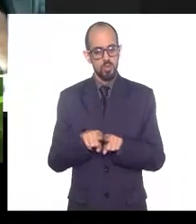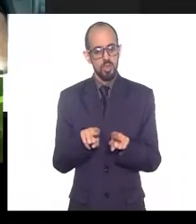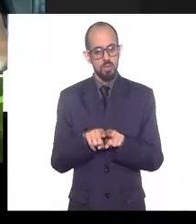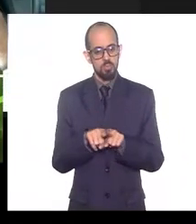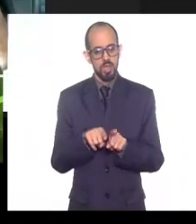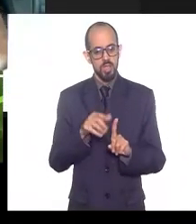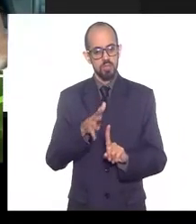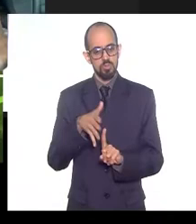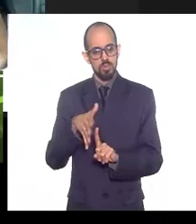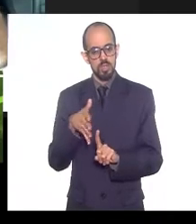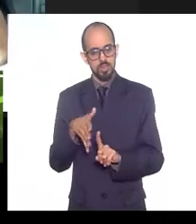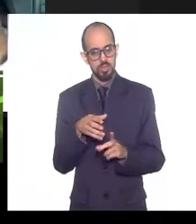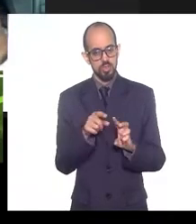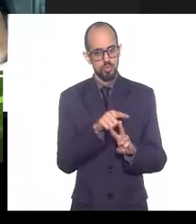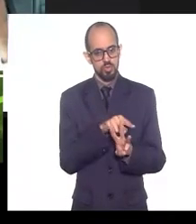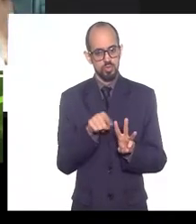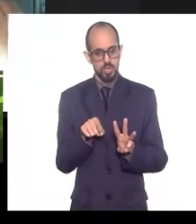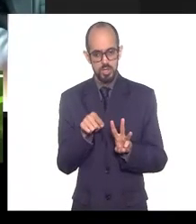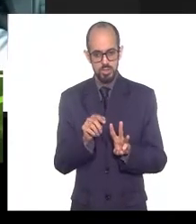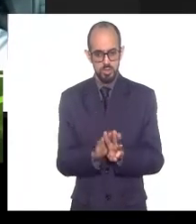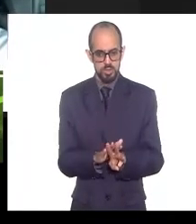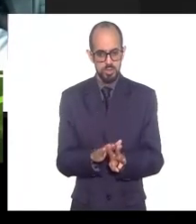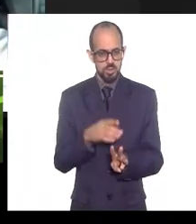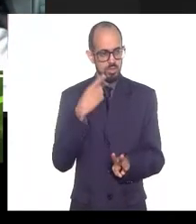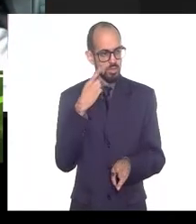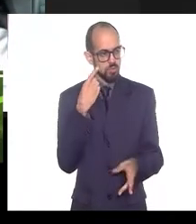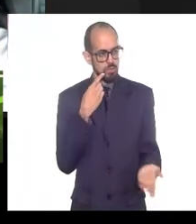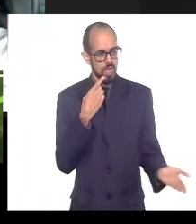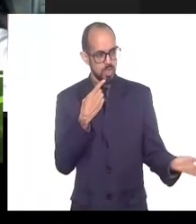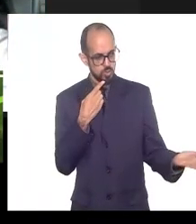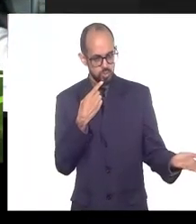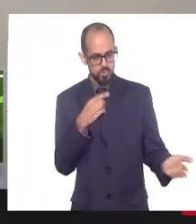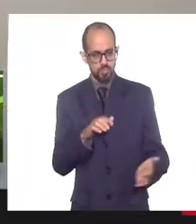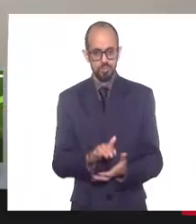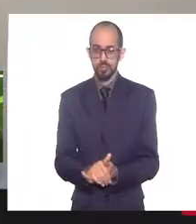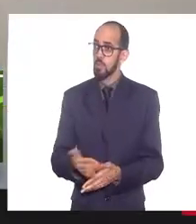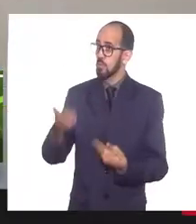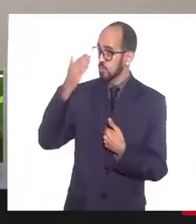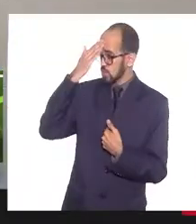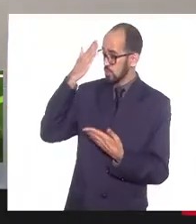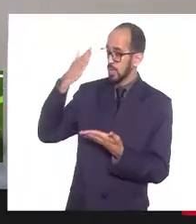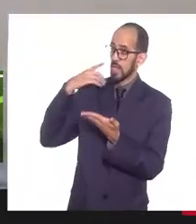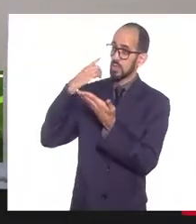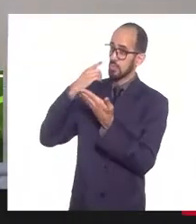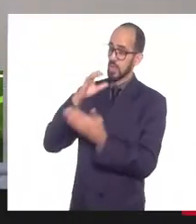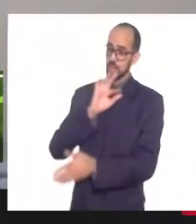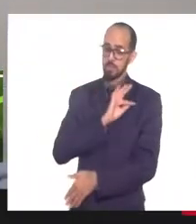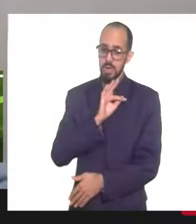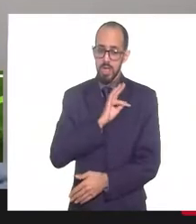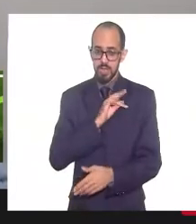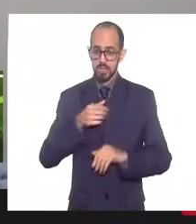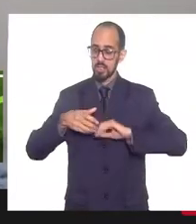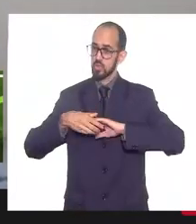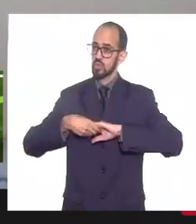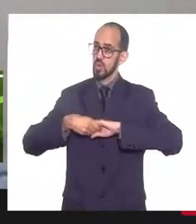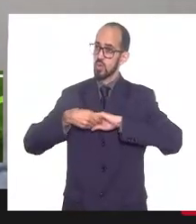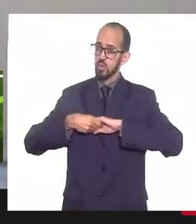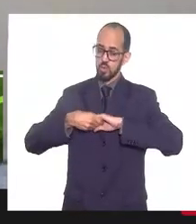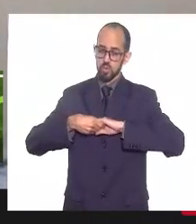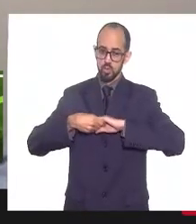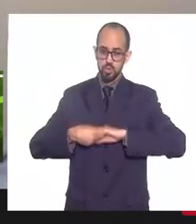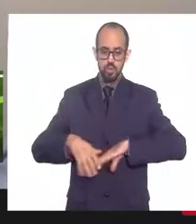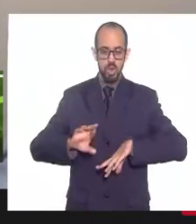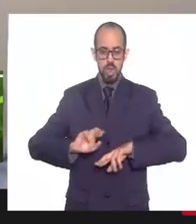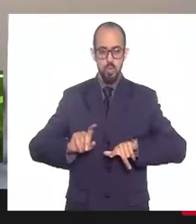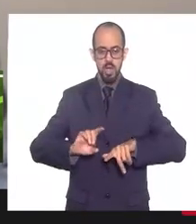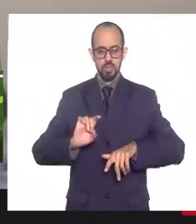finais de cada palestrante. Deputado Valdec. Obrigado, deputada Marta Rocha, a quem saúdo não